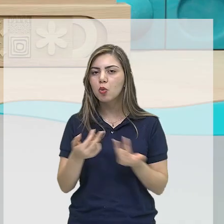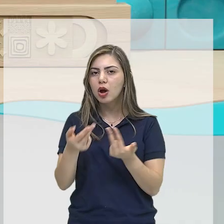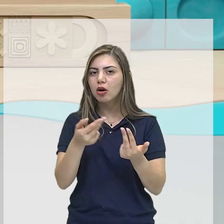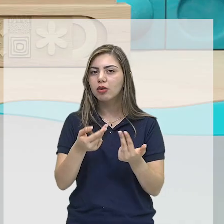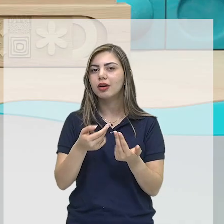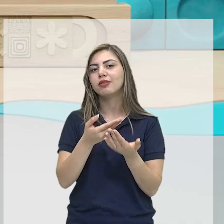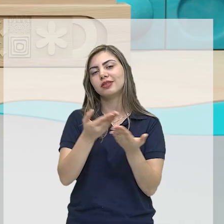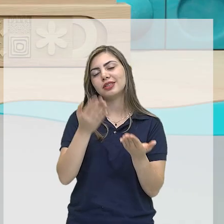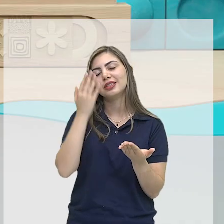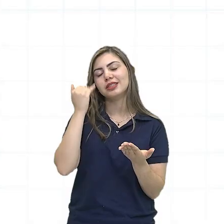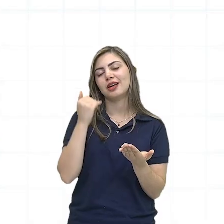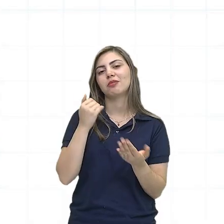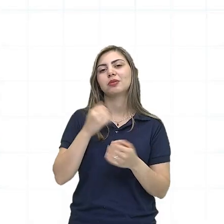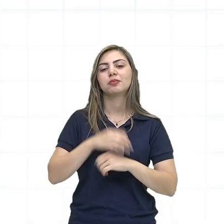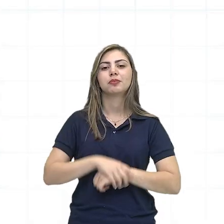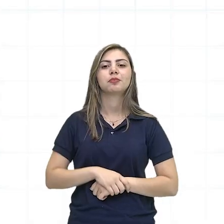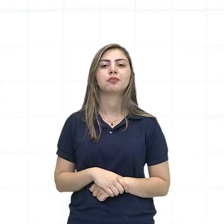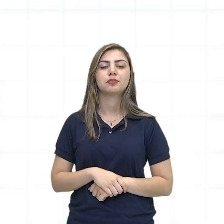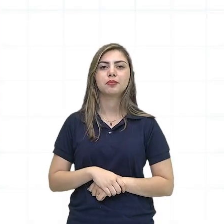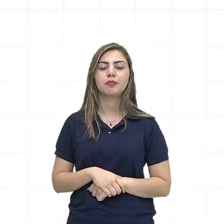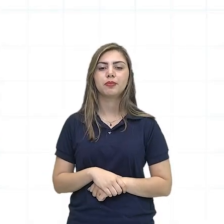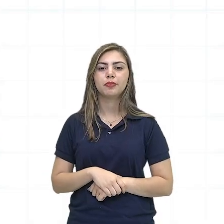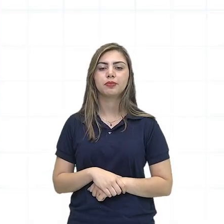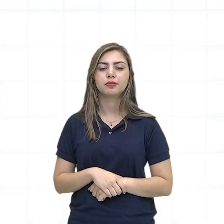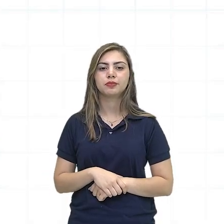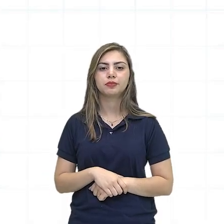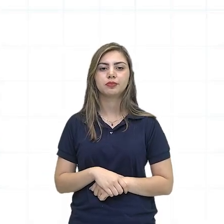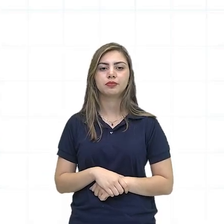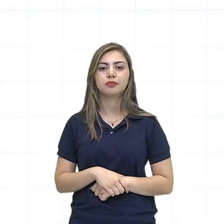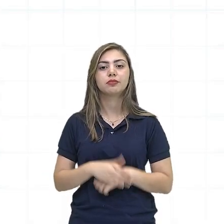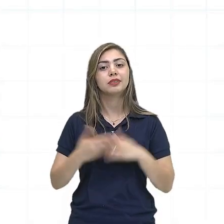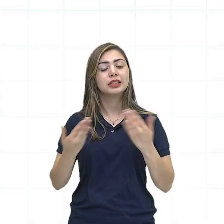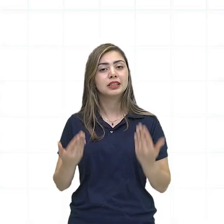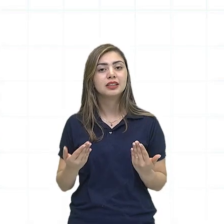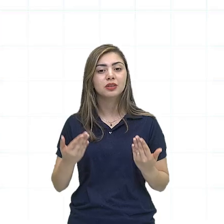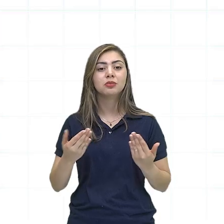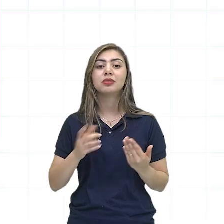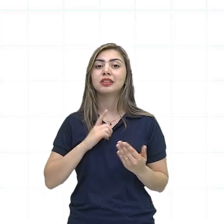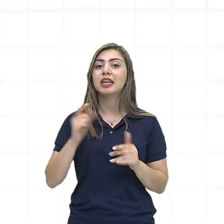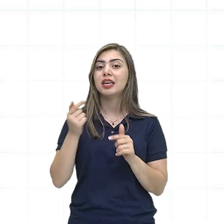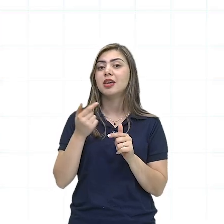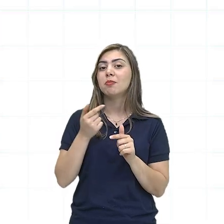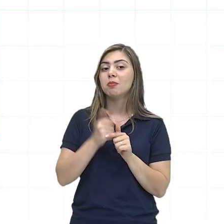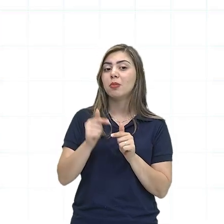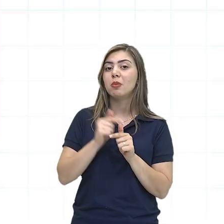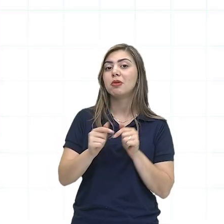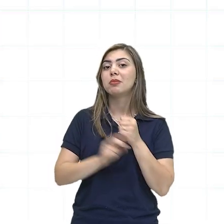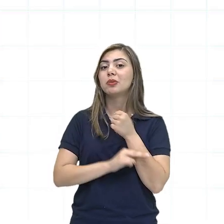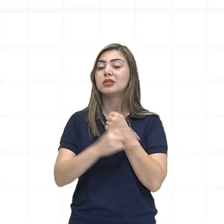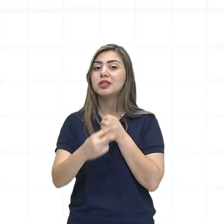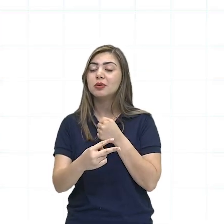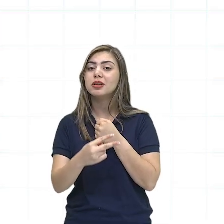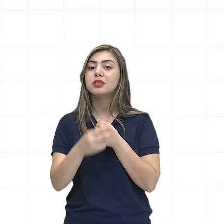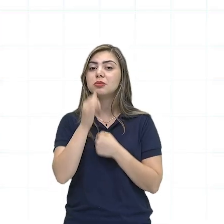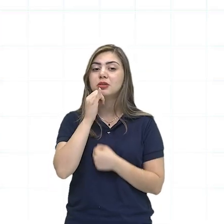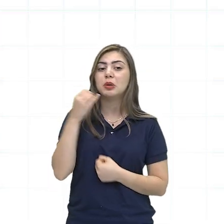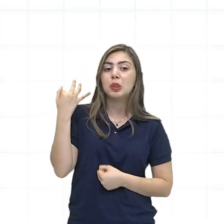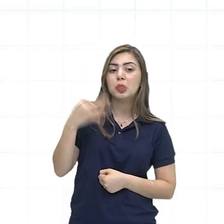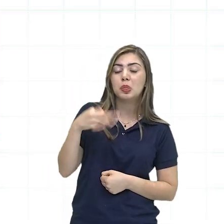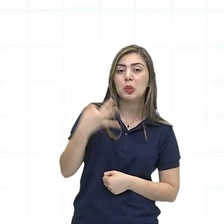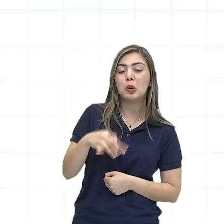tudo isso causa impactos no nosso corpo, como dor, fadiga, indisposição para